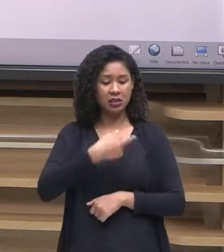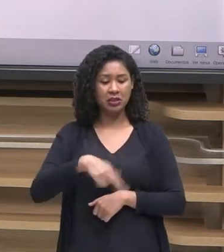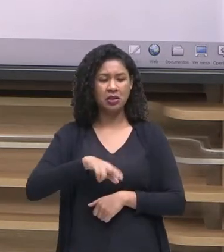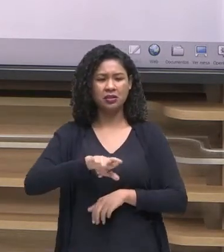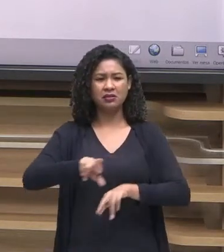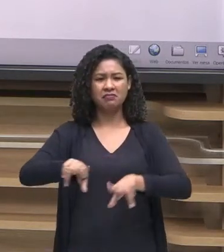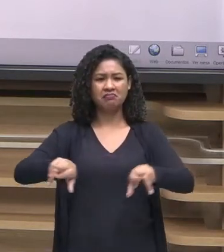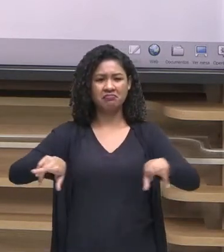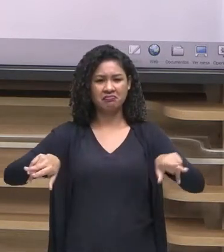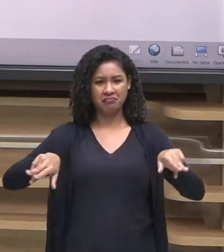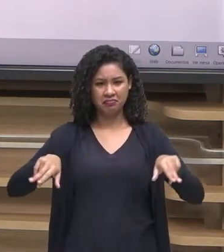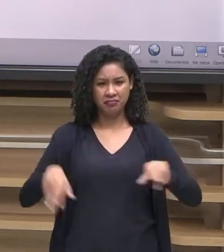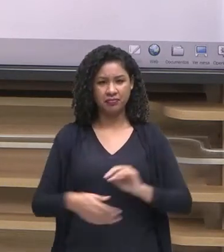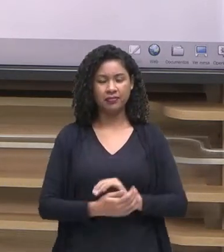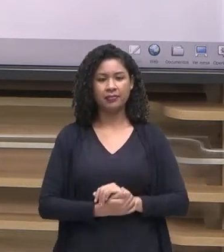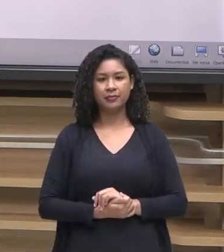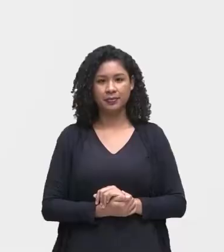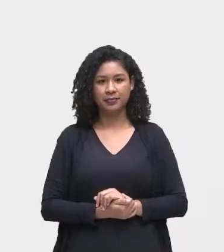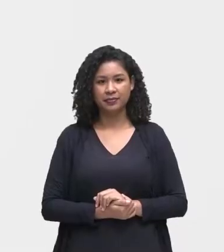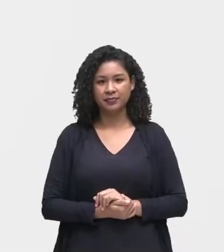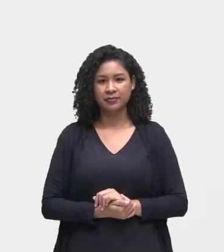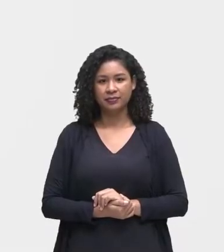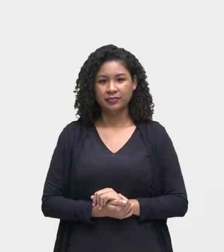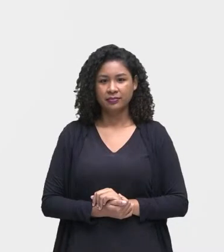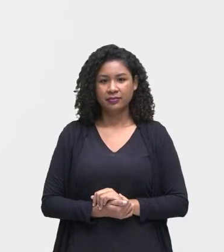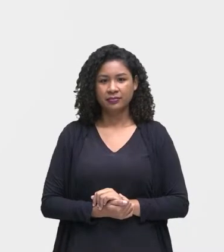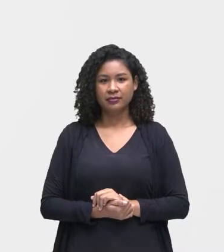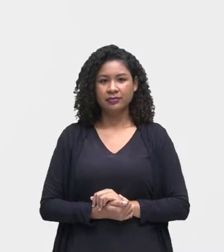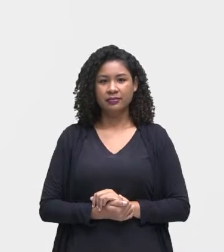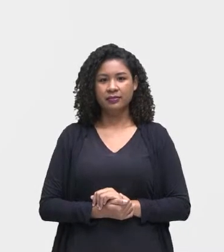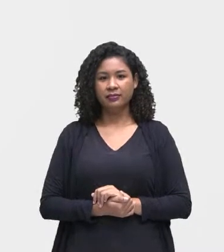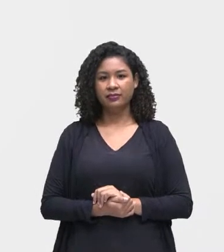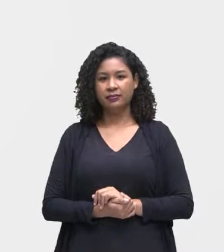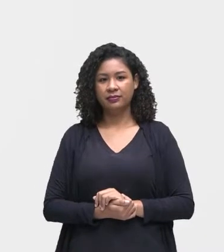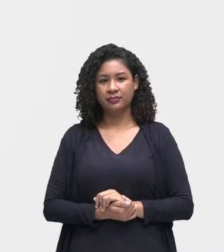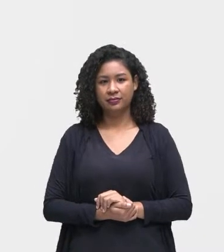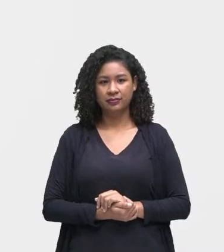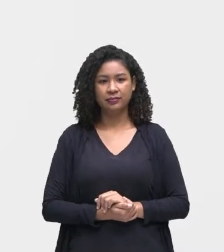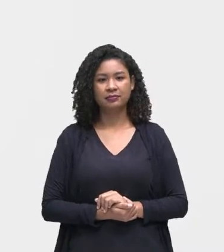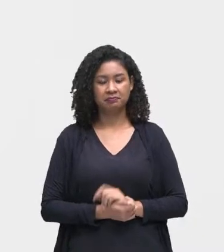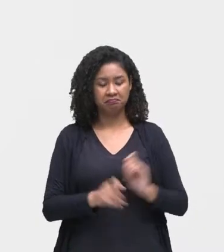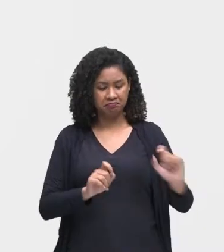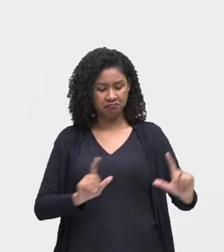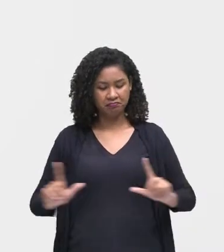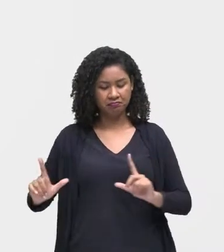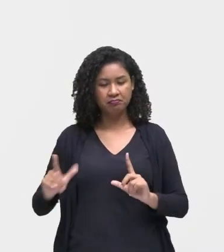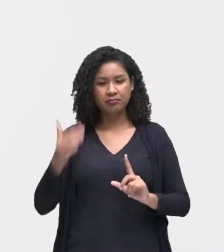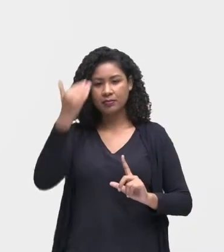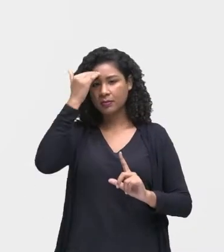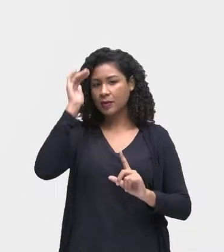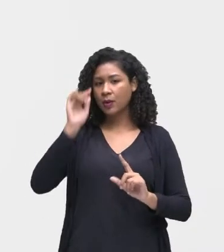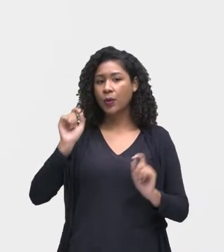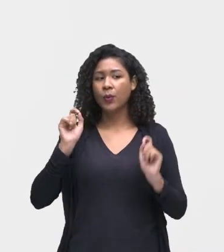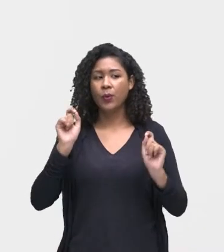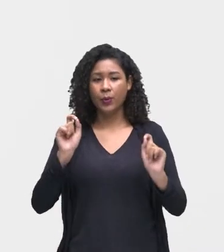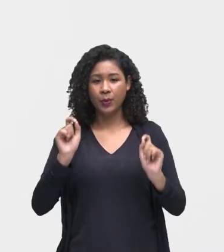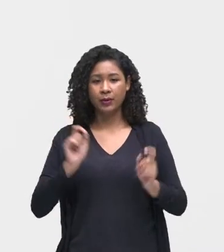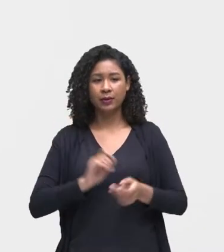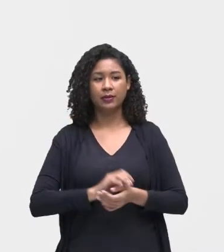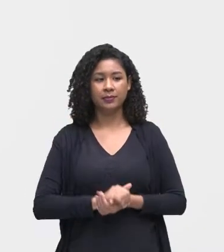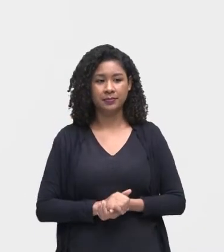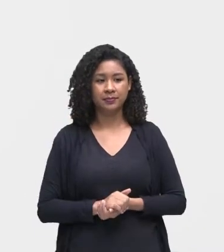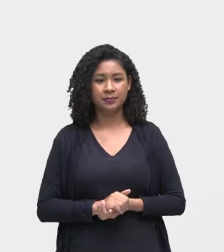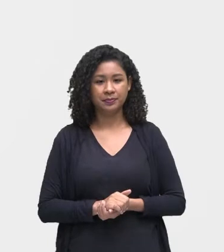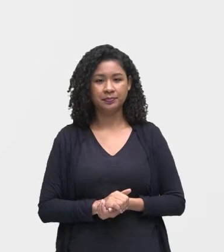né? E aqui na outra cartela nós vamos entender o seguinte: o transcendente das diferentes religiões, ele